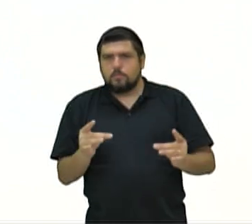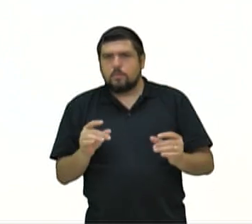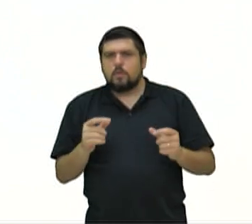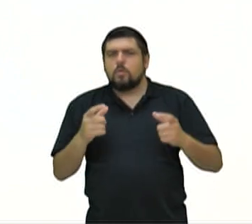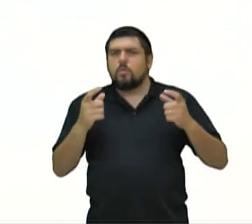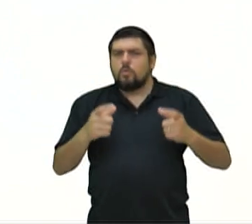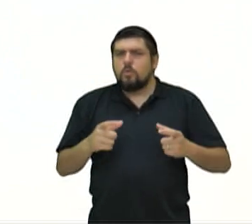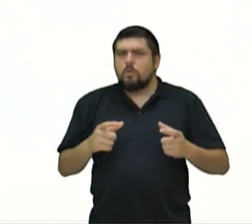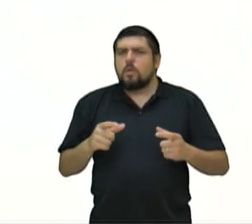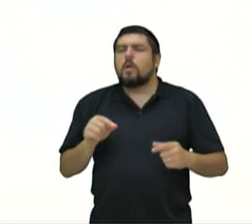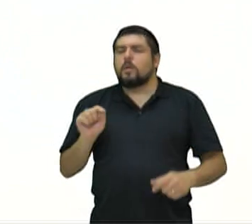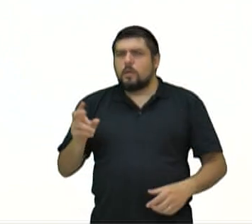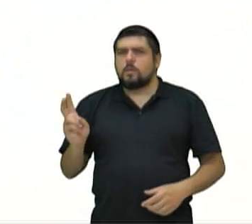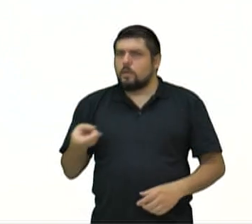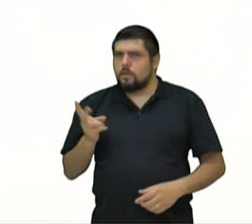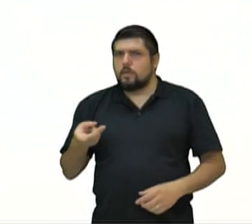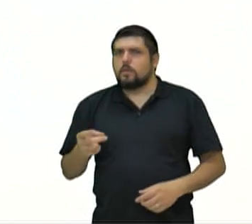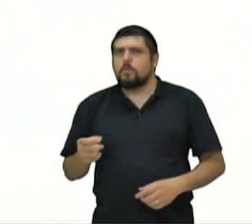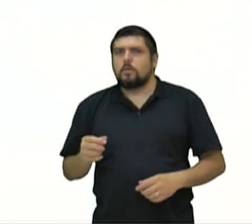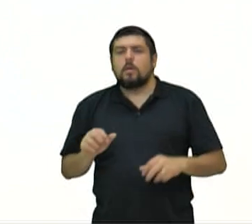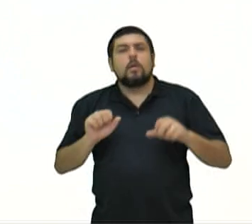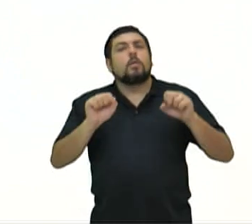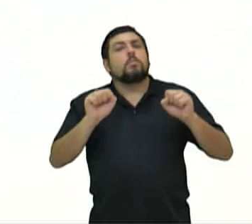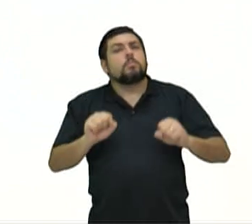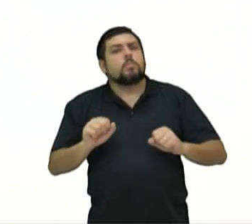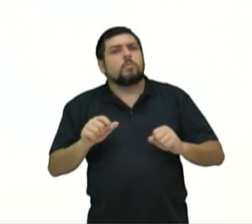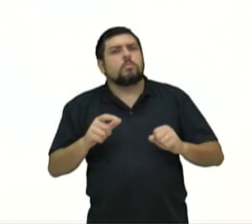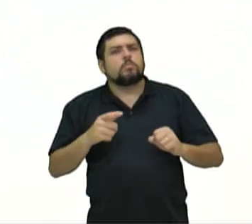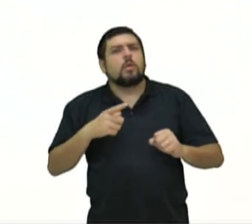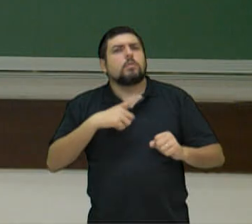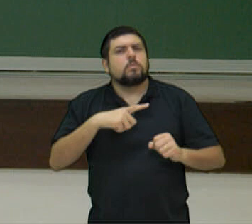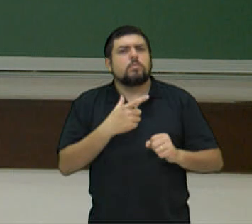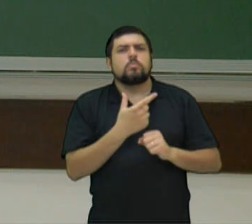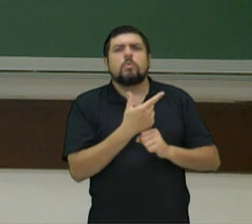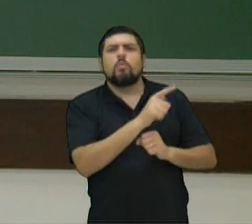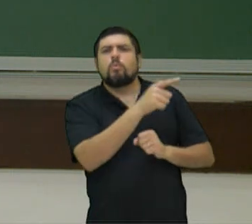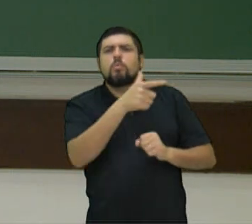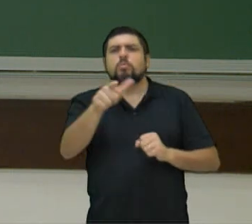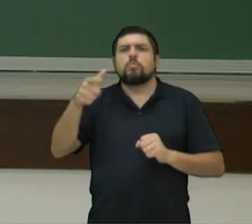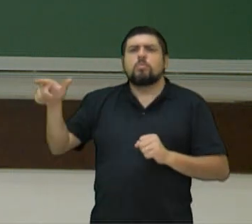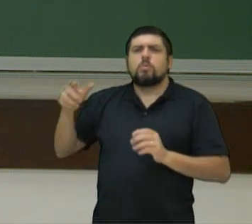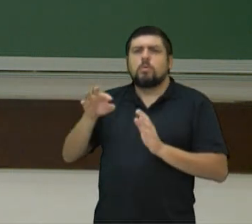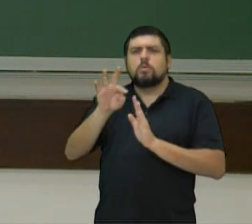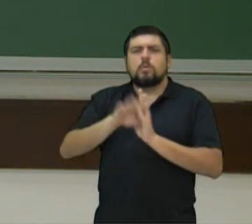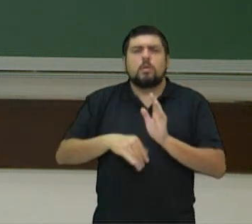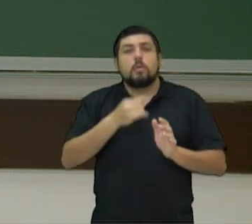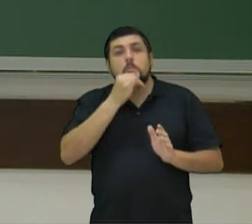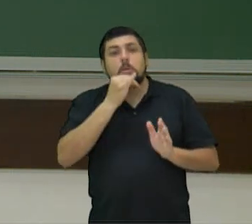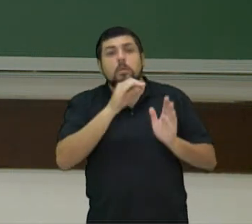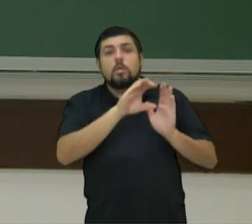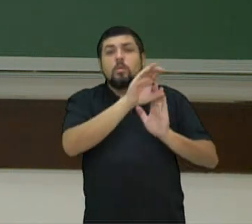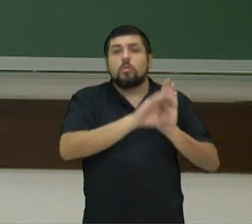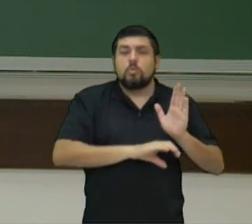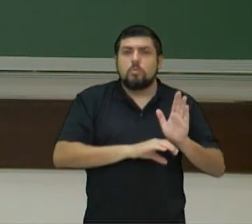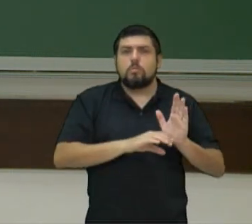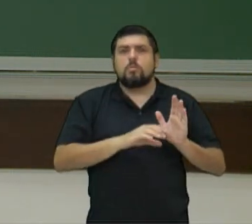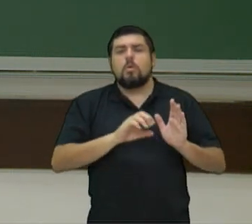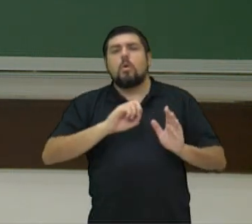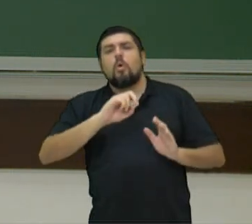é falsa, ele pode ser encontrado em vários outros tipos de texto, no currículo, numa lista de compras,